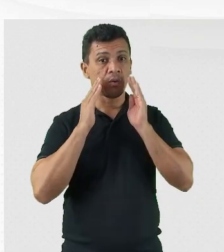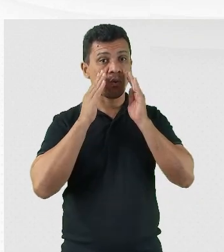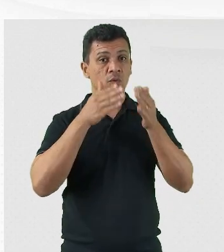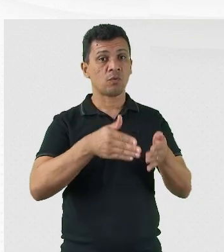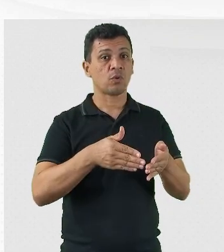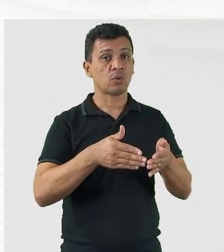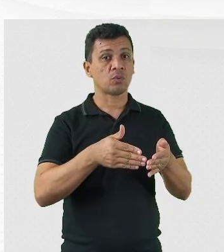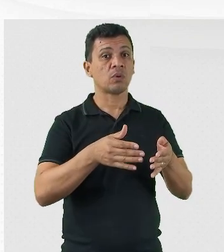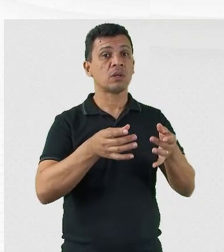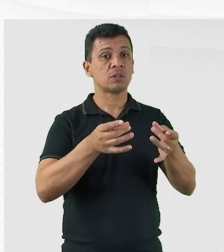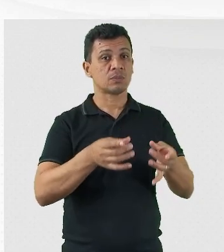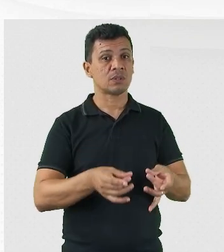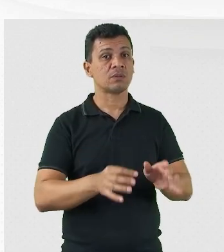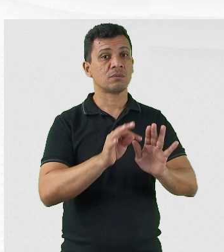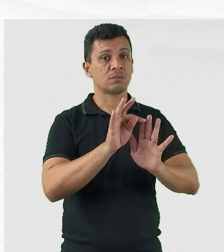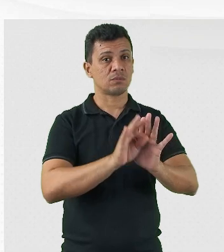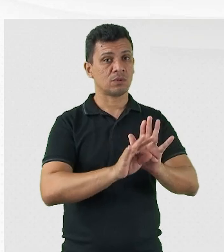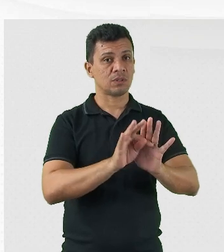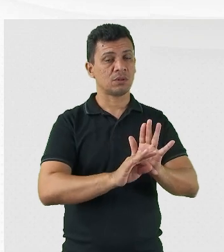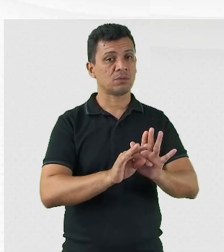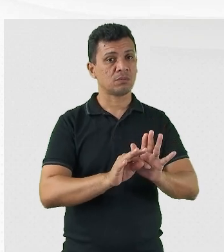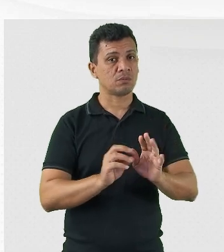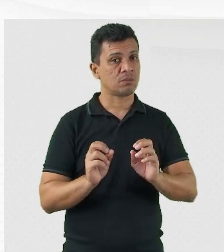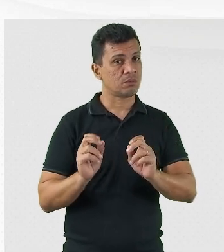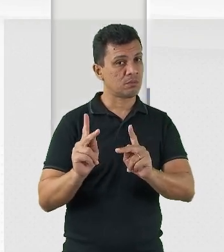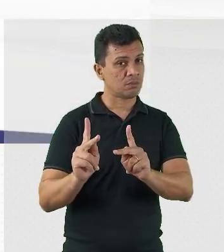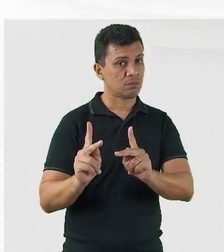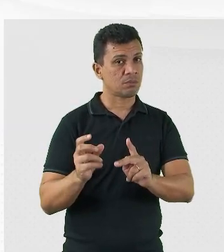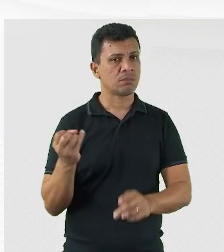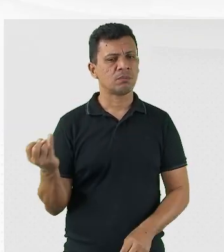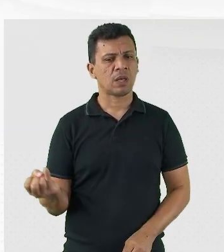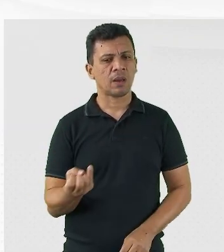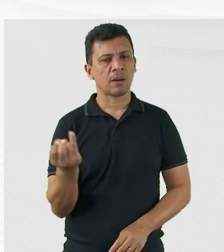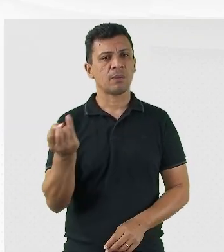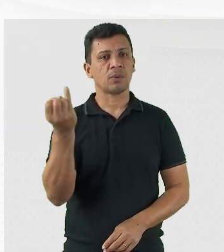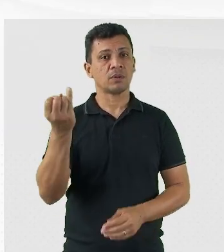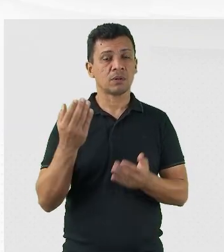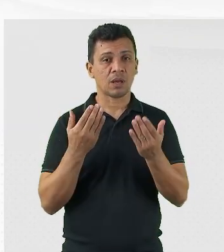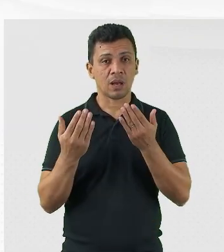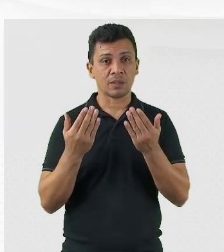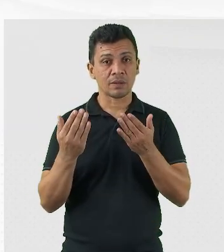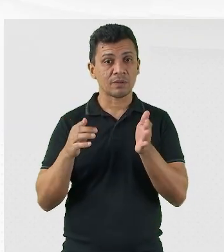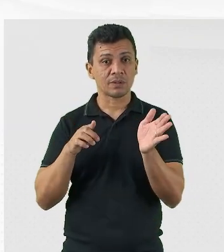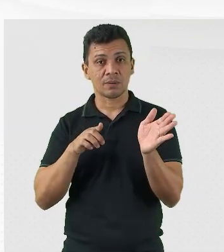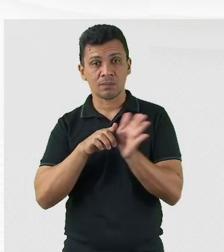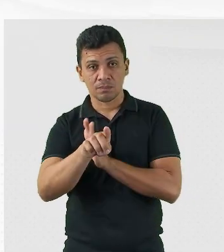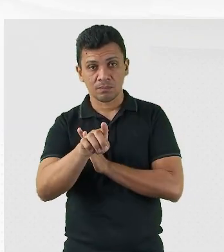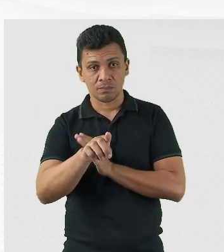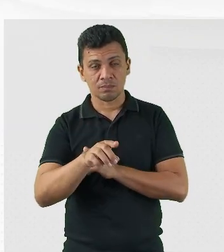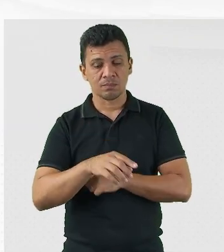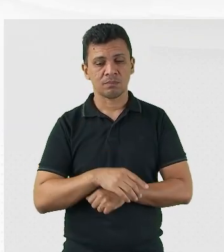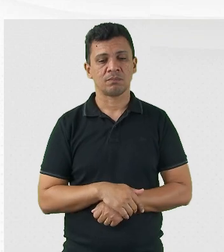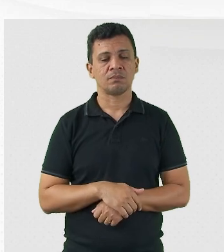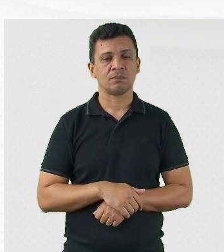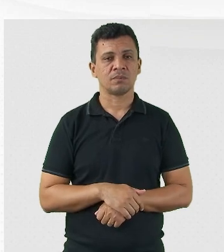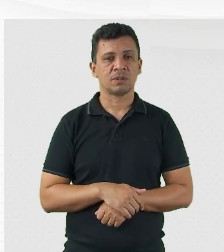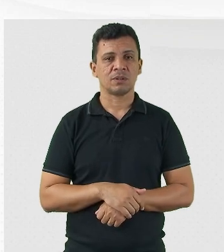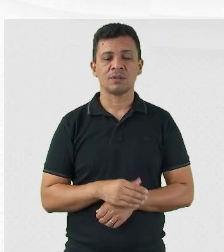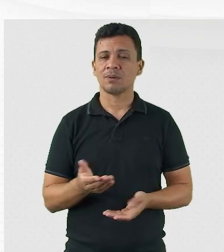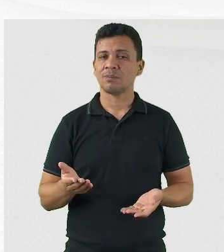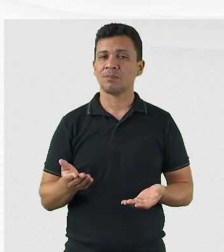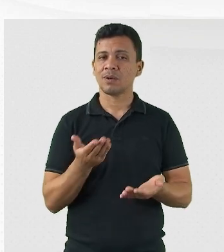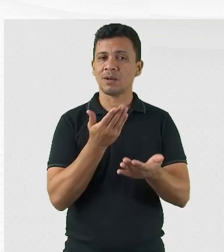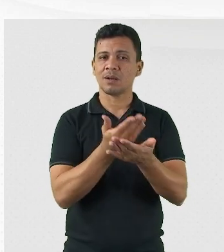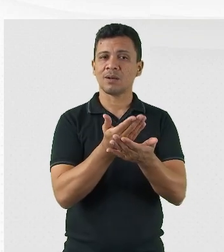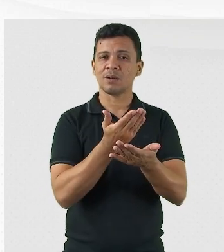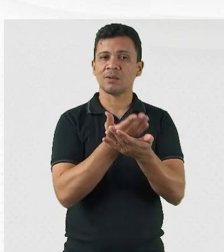algo específico no texto, certinho? Então, é sempre importante nós analisarmos a pergunta. Pessoal, a gente encerra por hoje